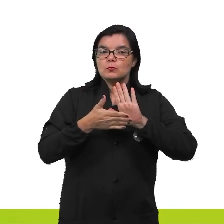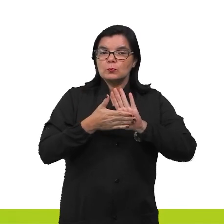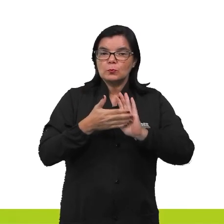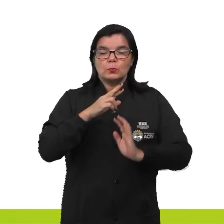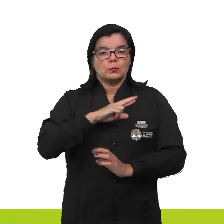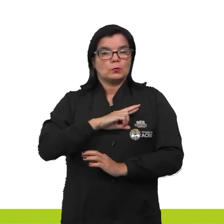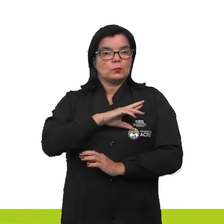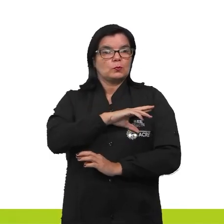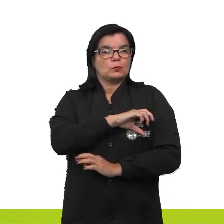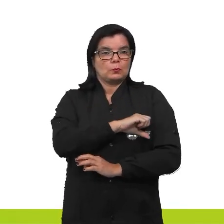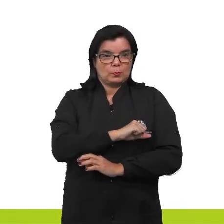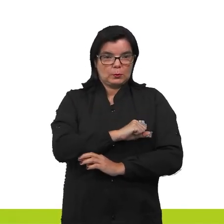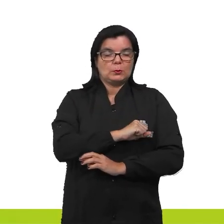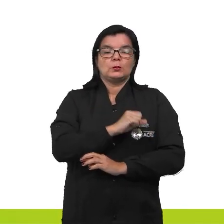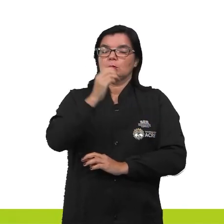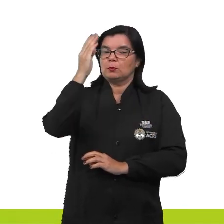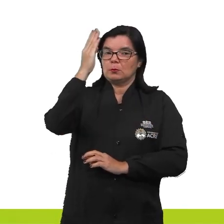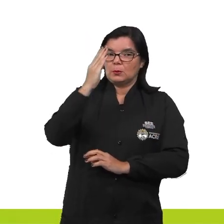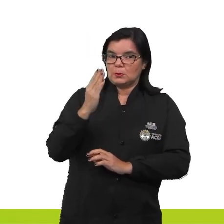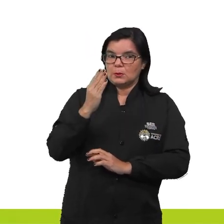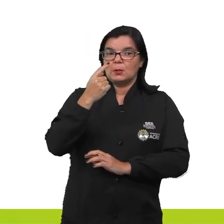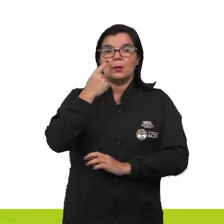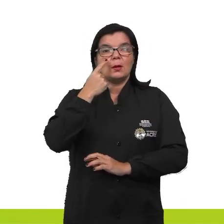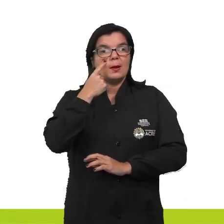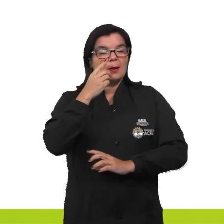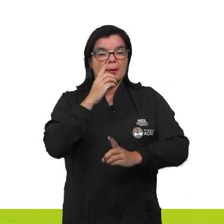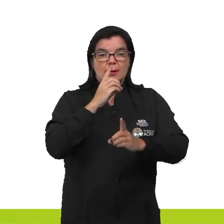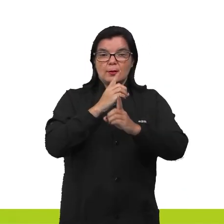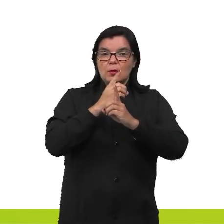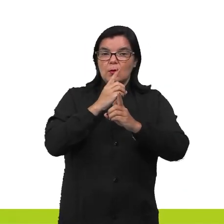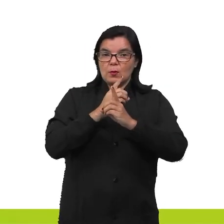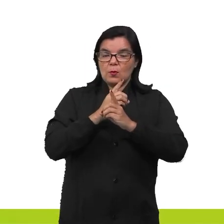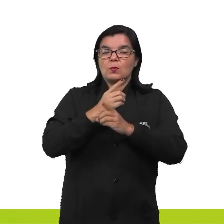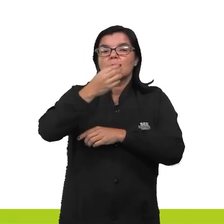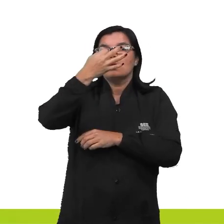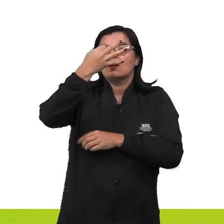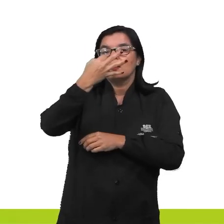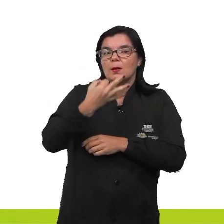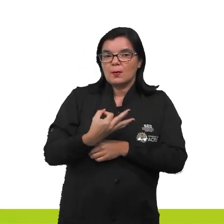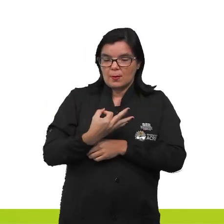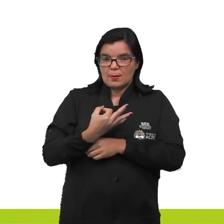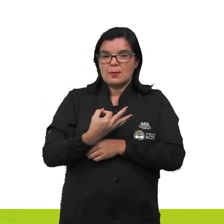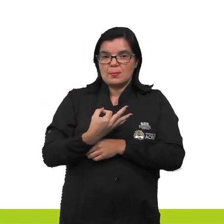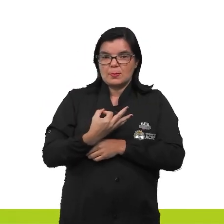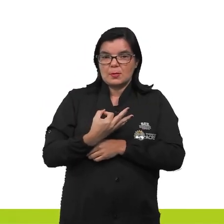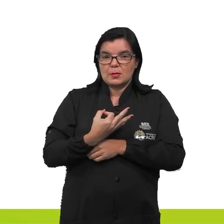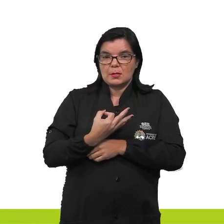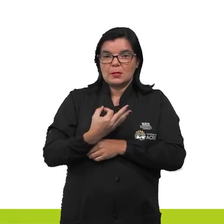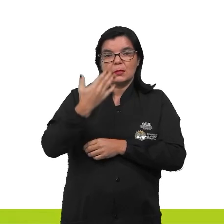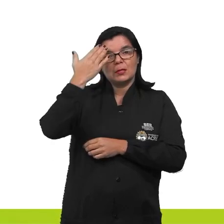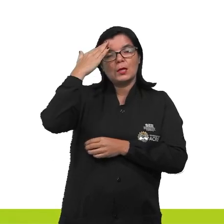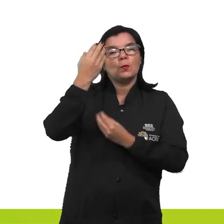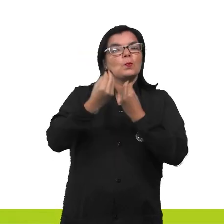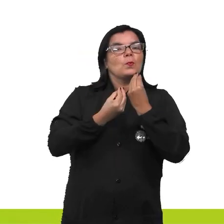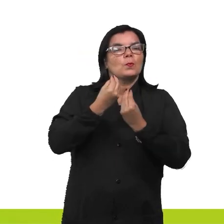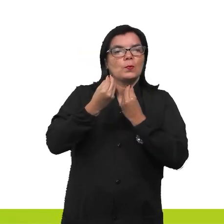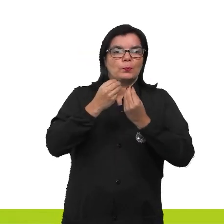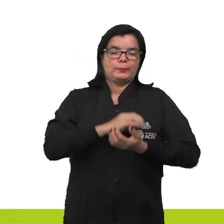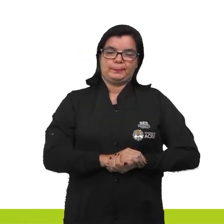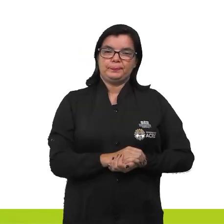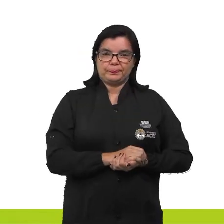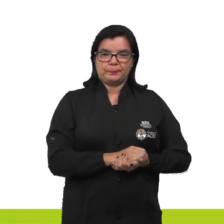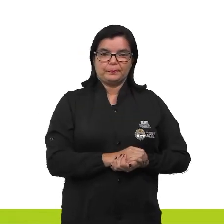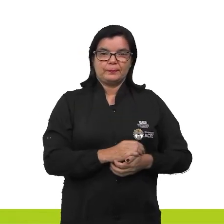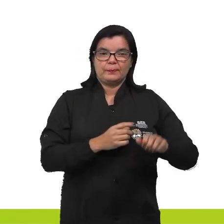Dentro dos propósitos do romantismo brasileiro, esse encontro é corretamente interpretado